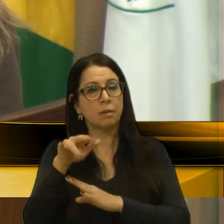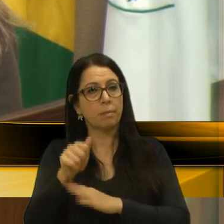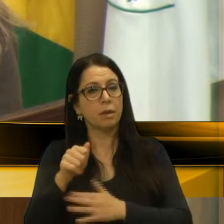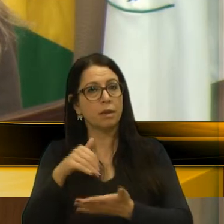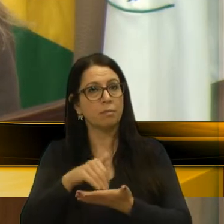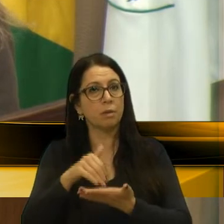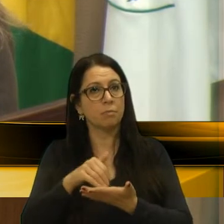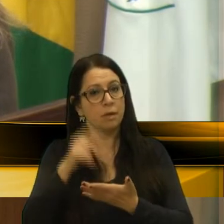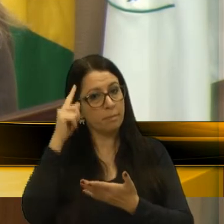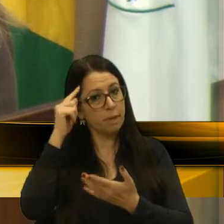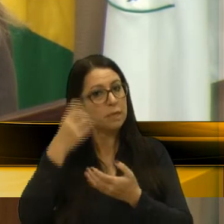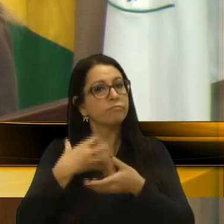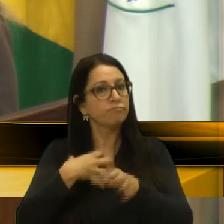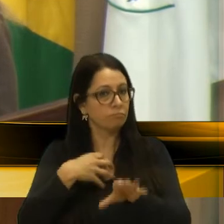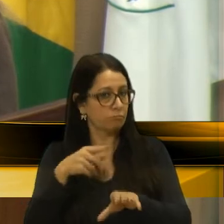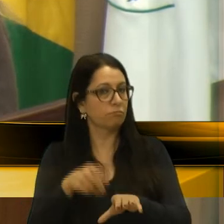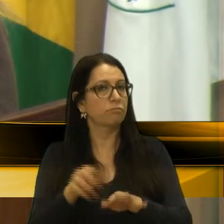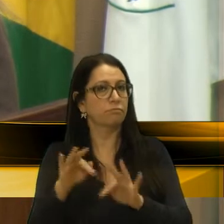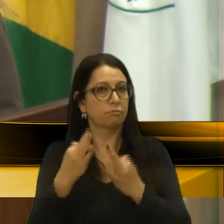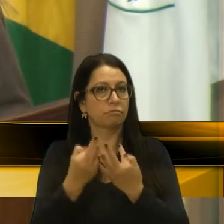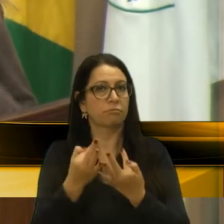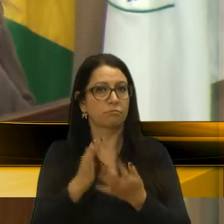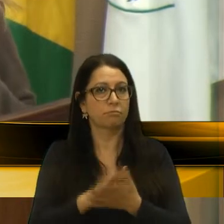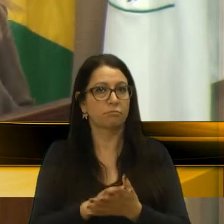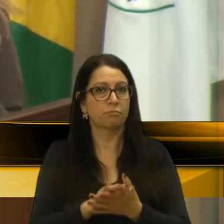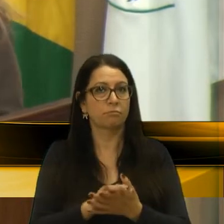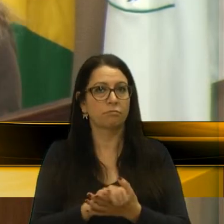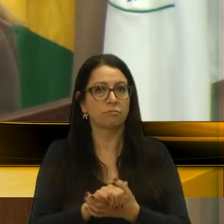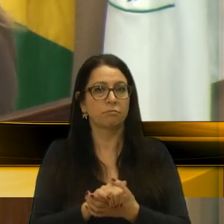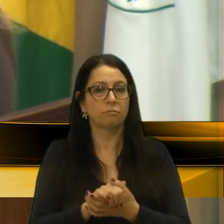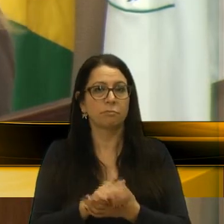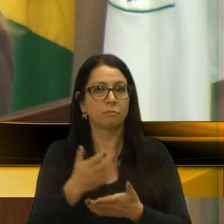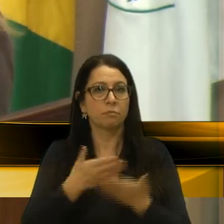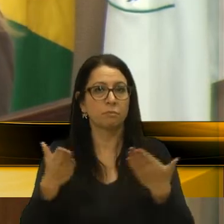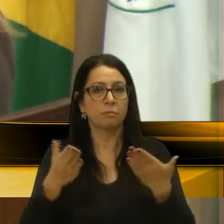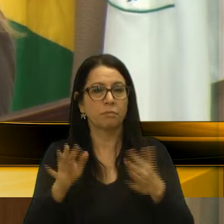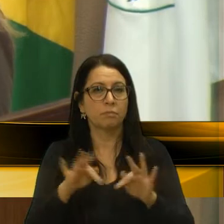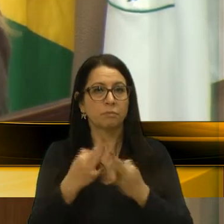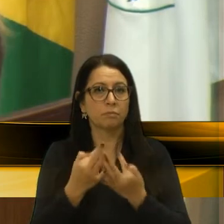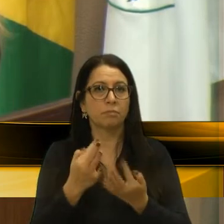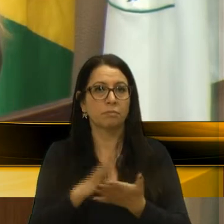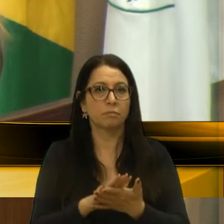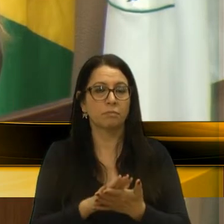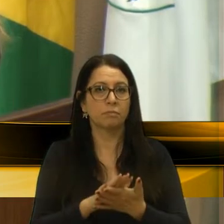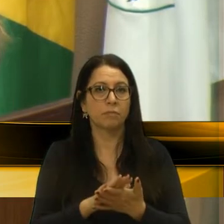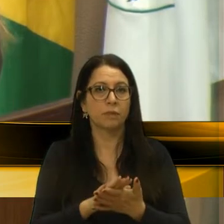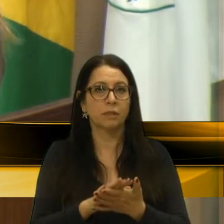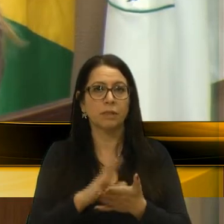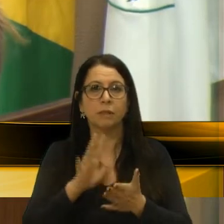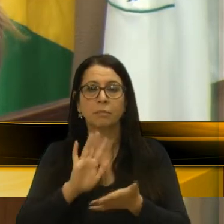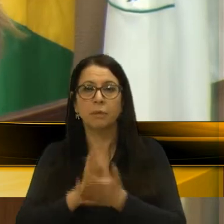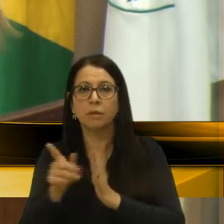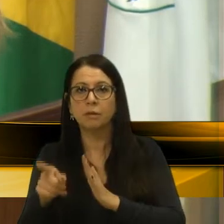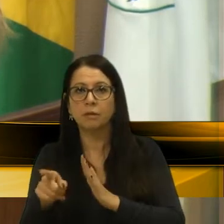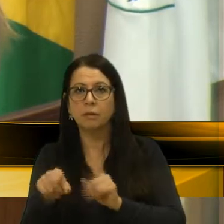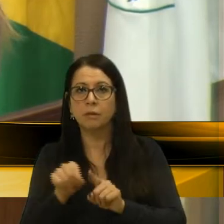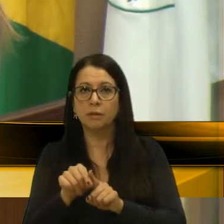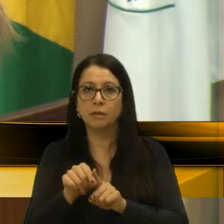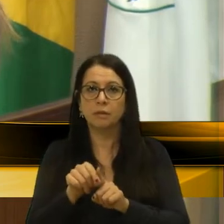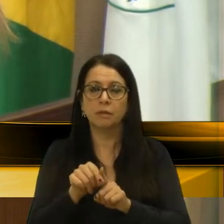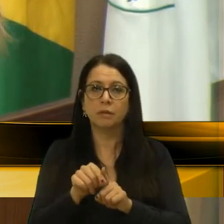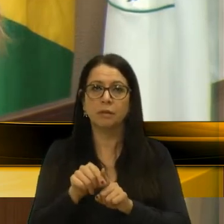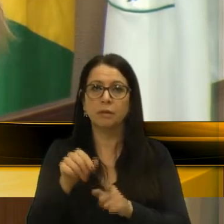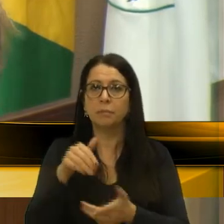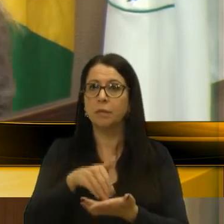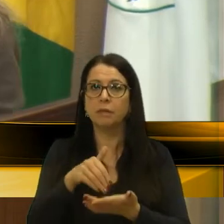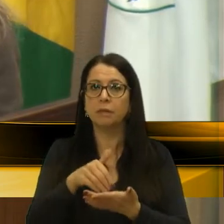coloquem no lugar de um familiar que perde o seu familiar e o assassino é condenado na pena mínima